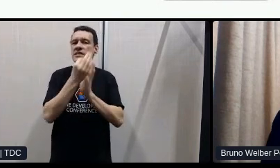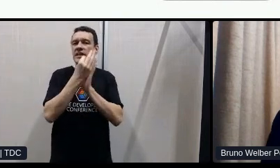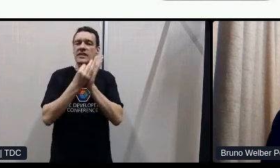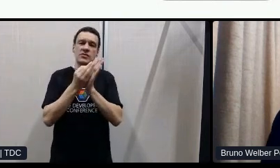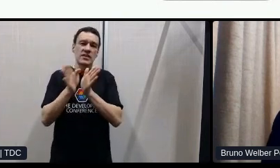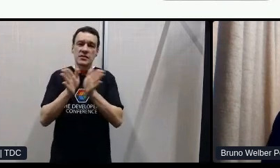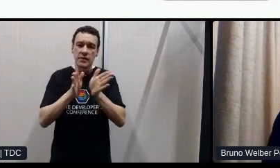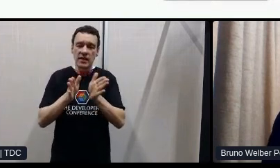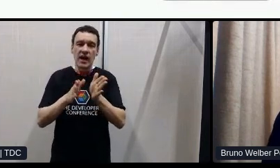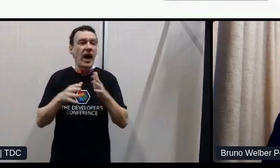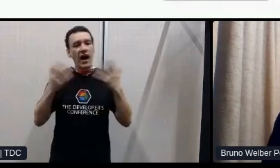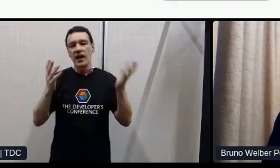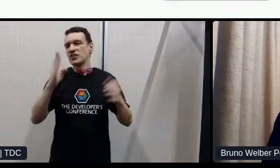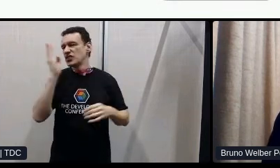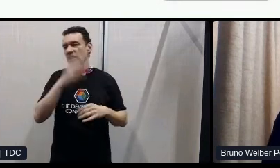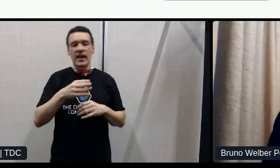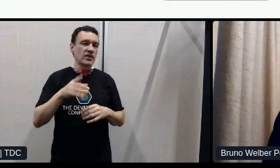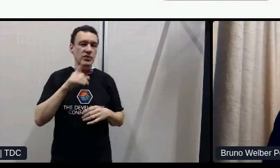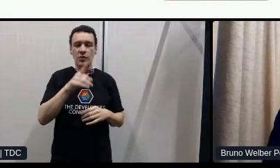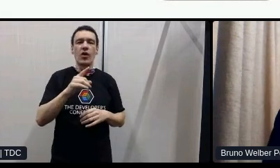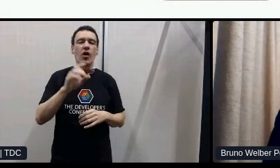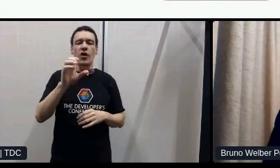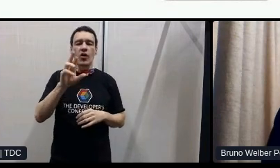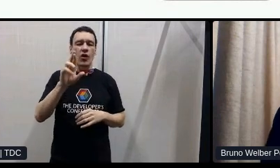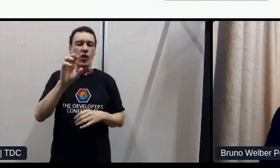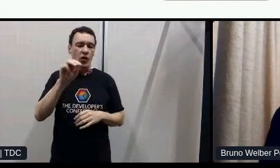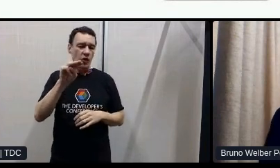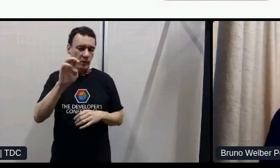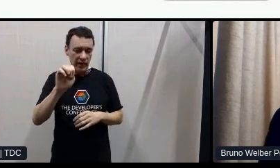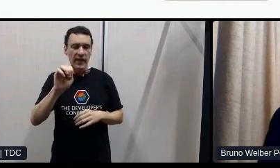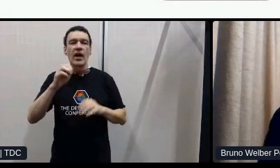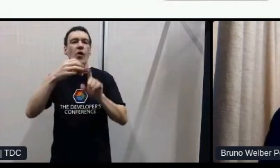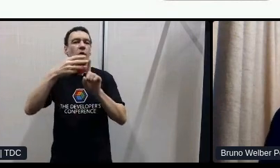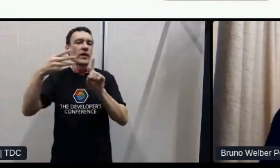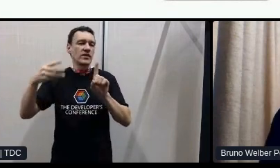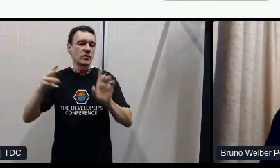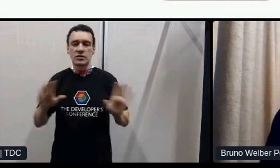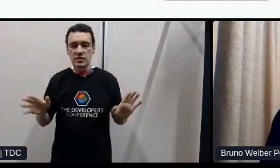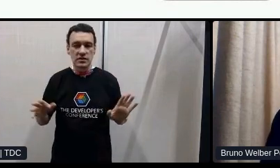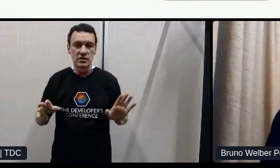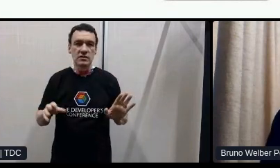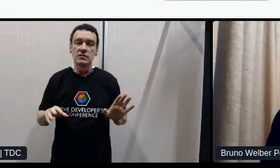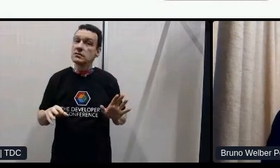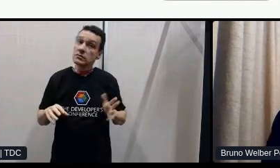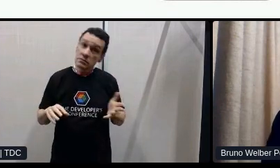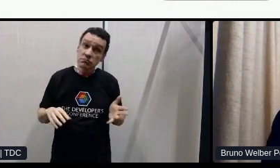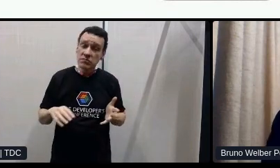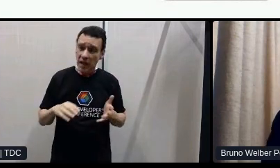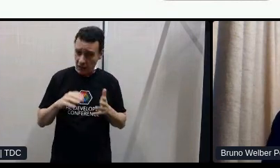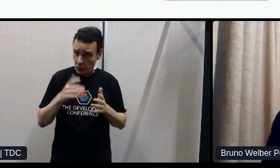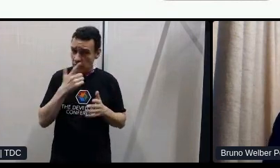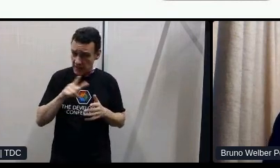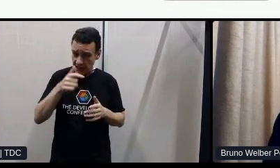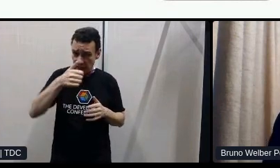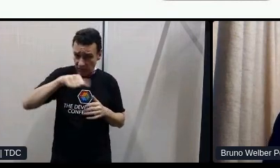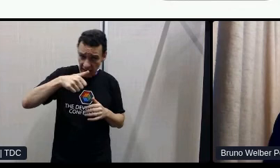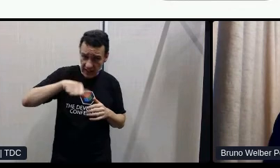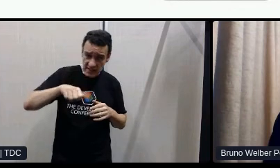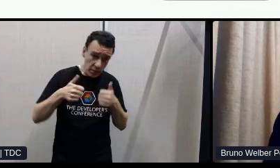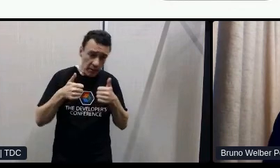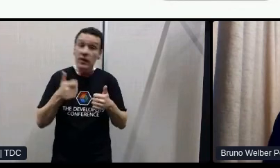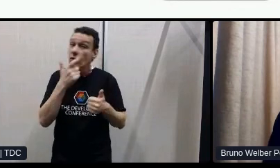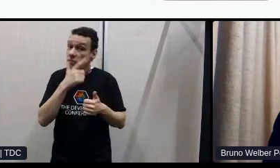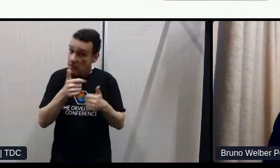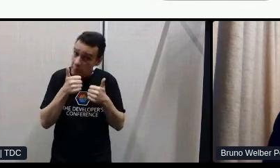Chrome e Windows. É o pacote básico. Vai existir variações? Com certeza sim, como a gente comentou ali no caso do mobile, que